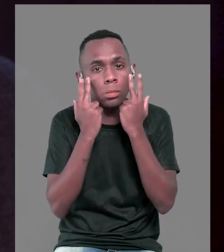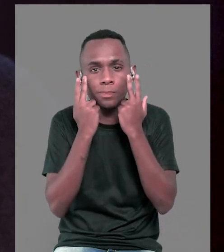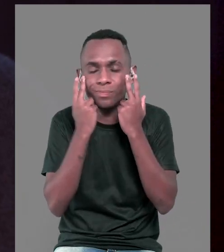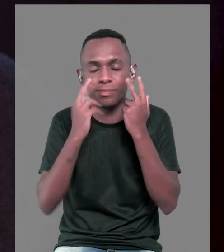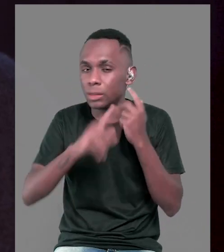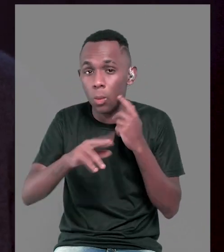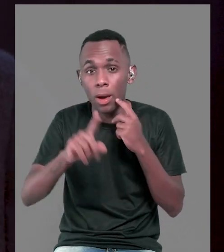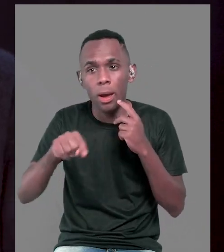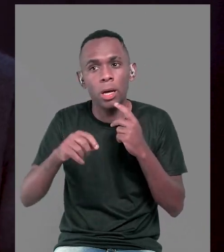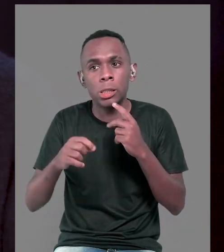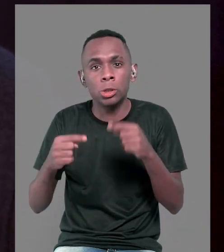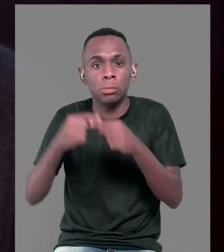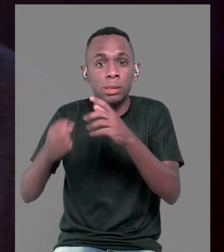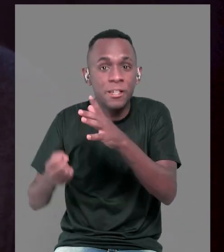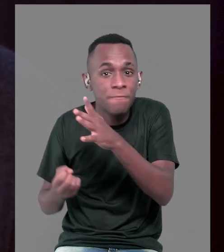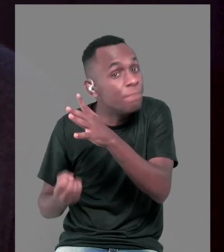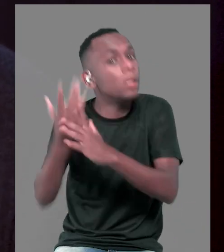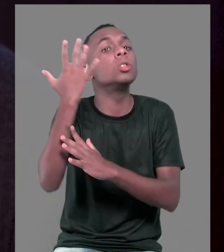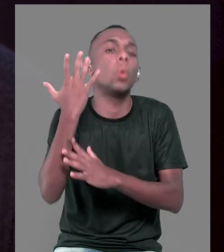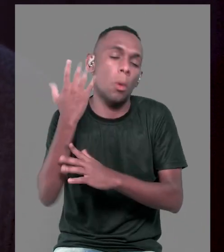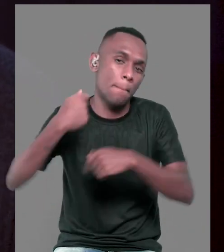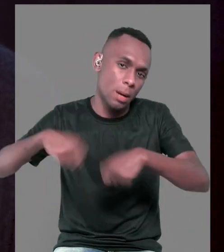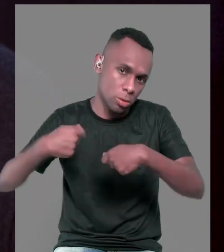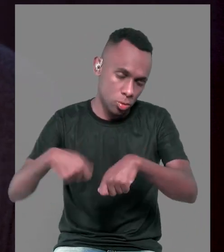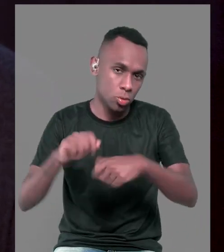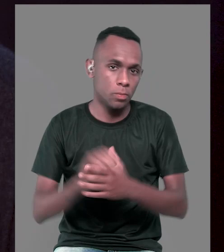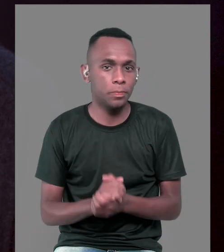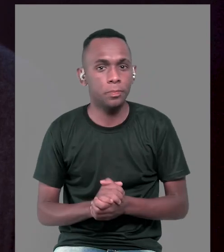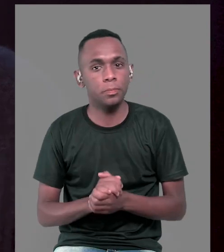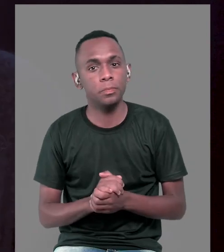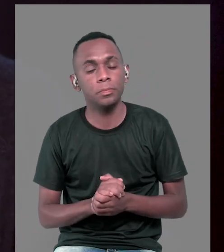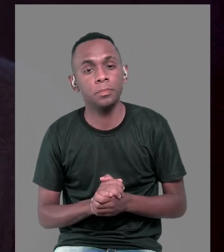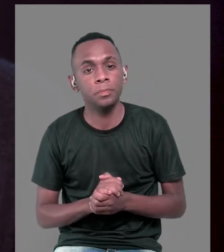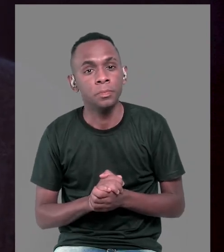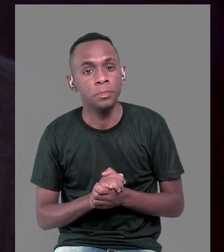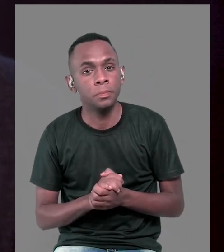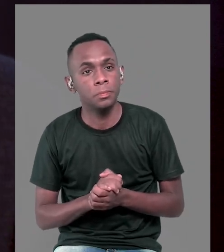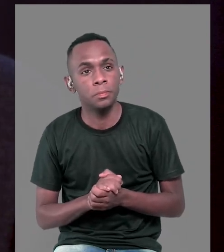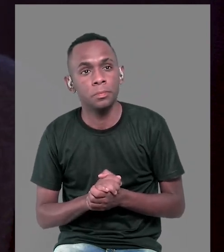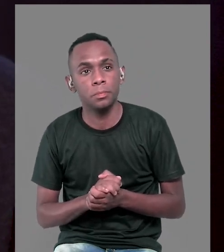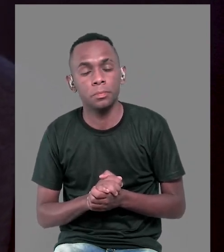artificialis. Palavra que vem bem ao caso.